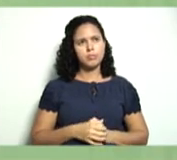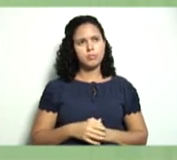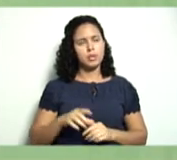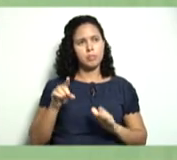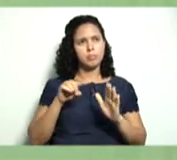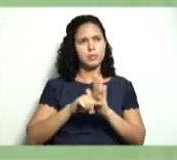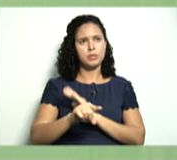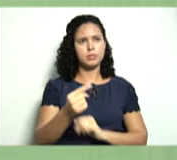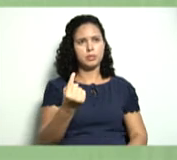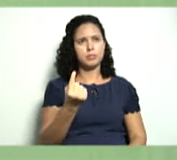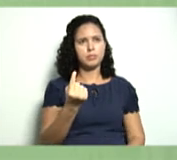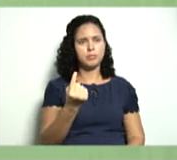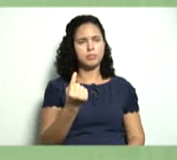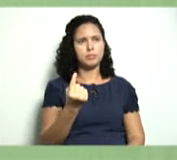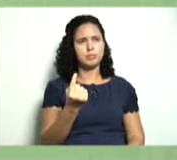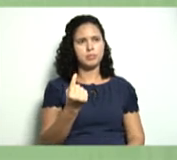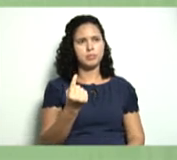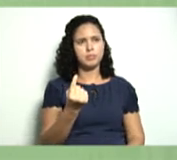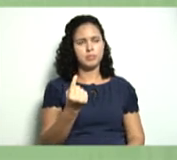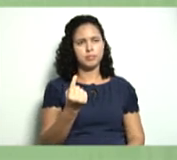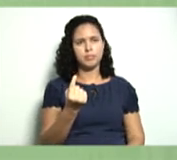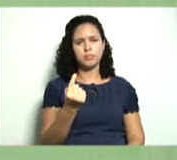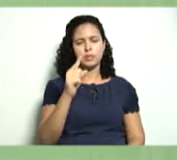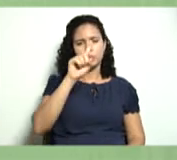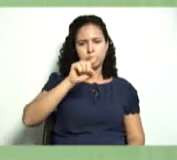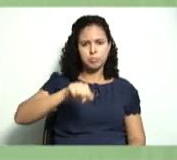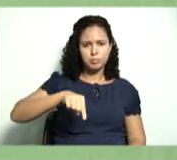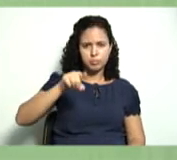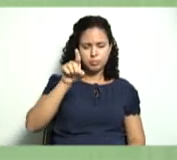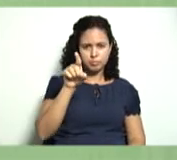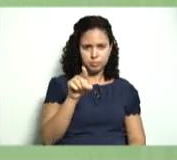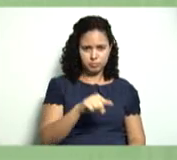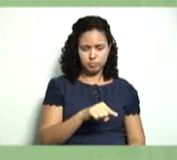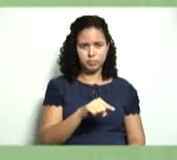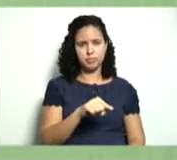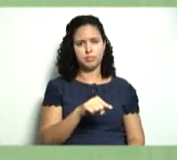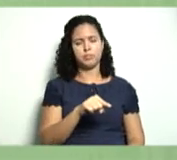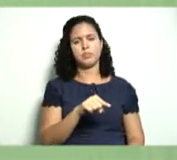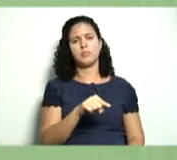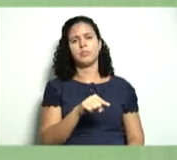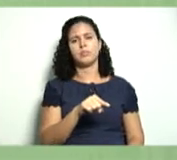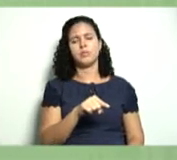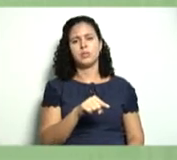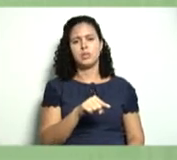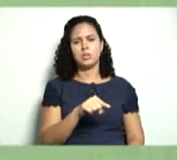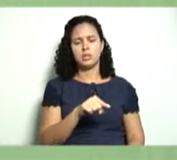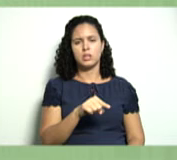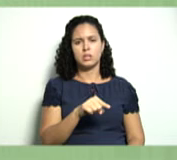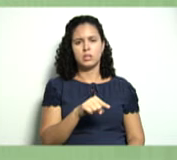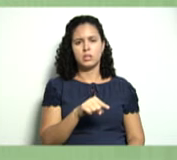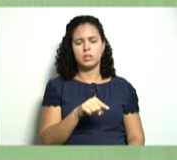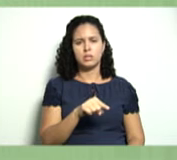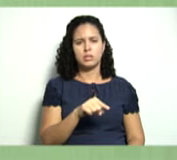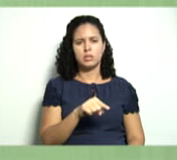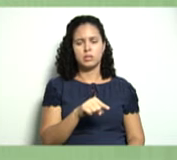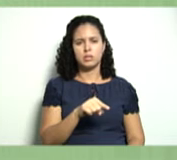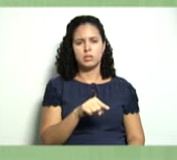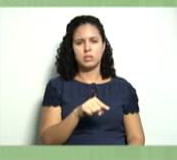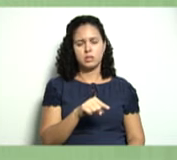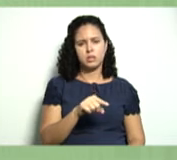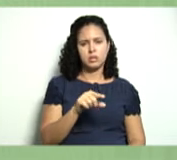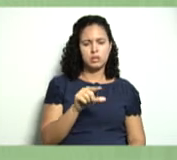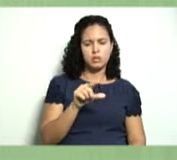primeira questão foi essa marca alternativa marque a alternativa que não se trata de uma opção de